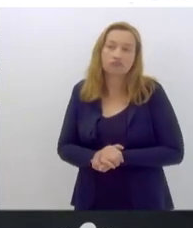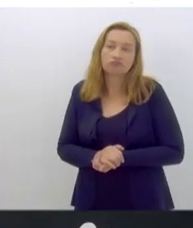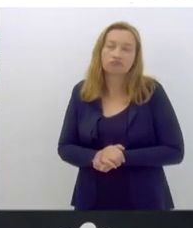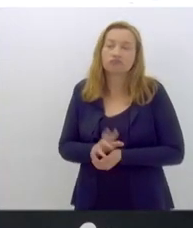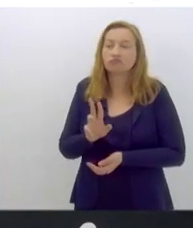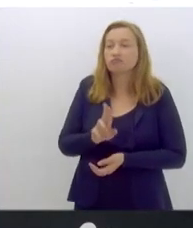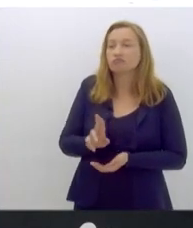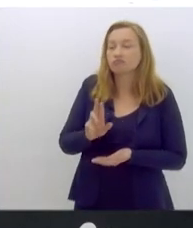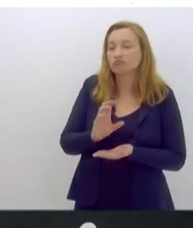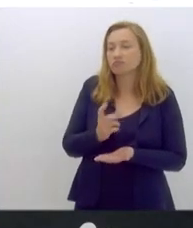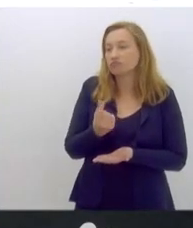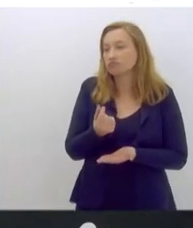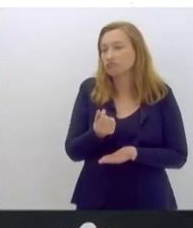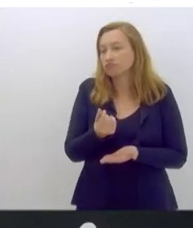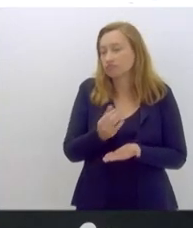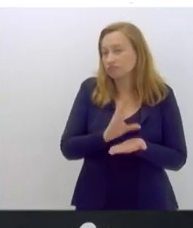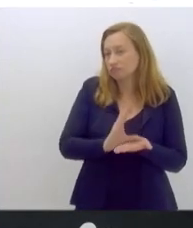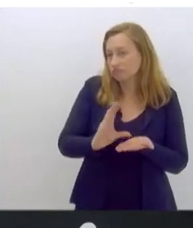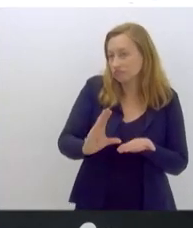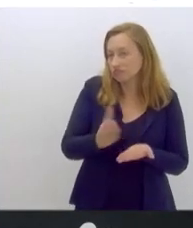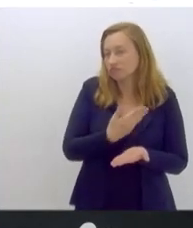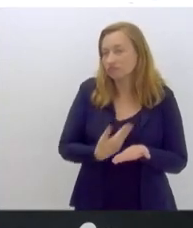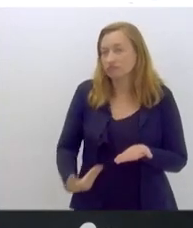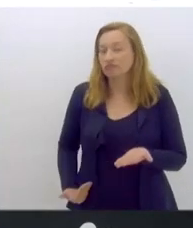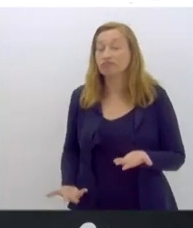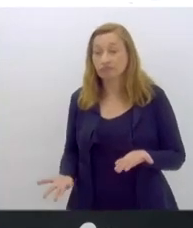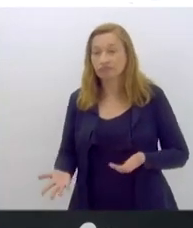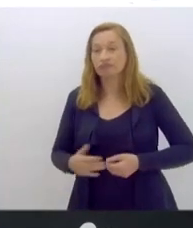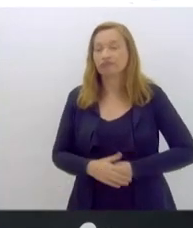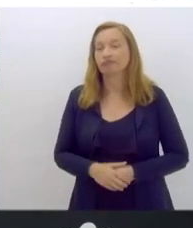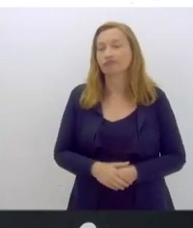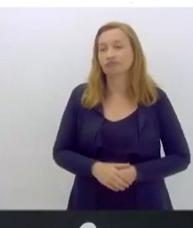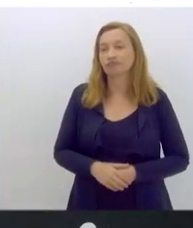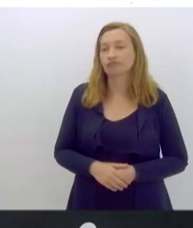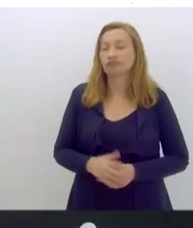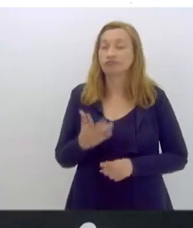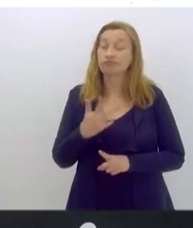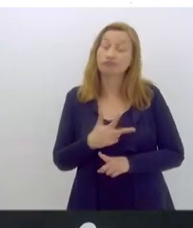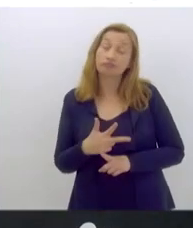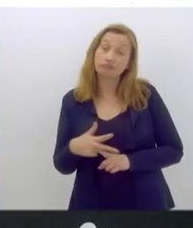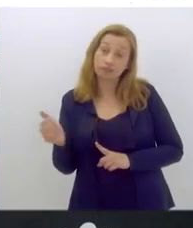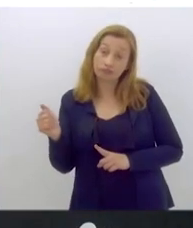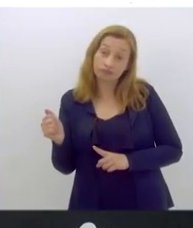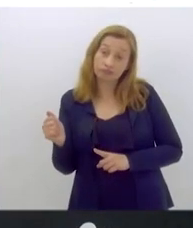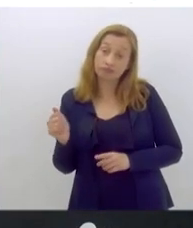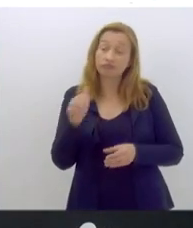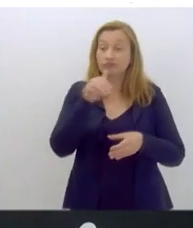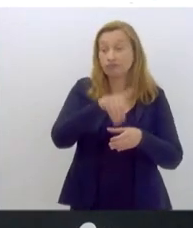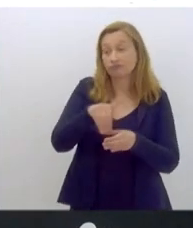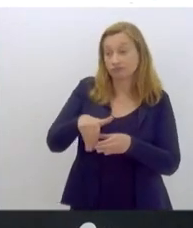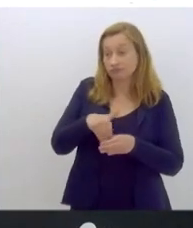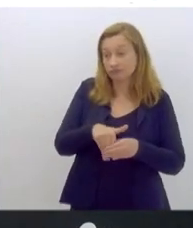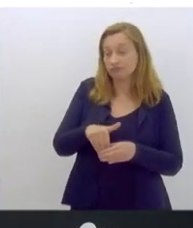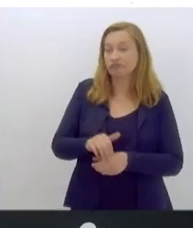recursos públicos Abrindo mão dos mesmos para vitórias eleitorais